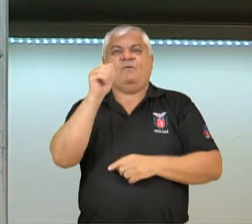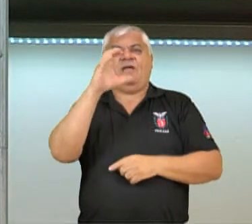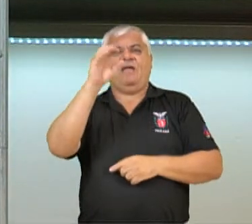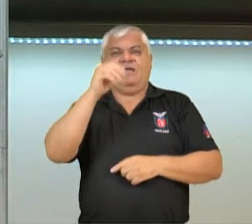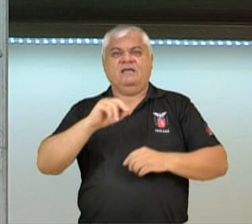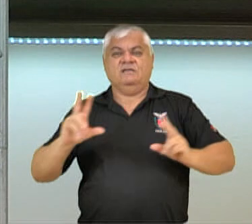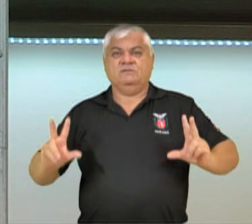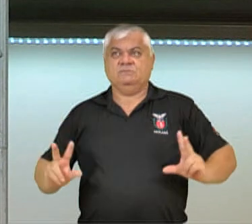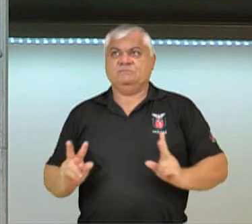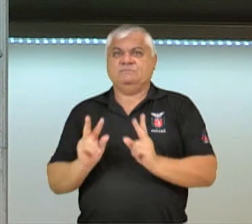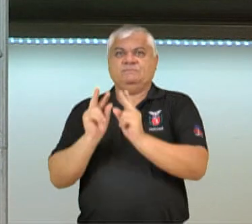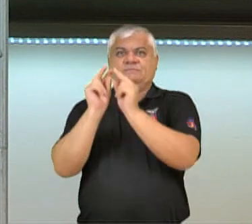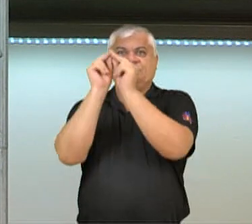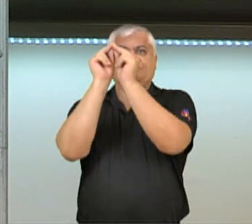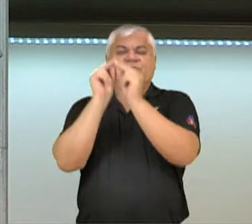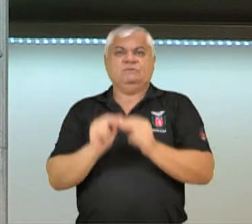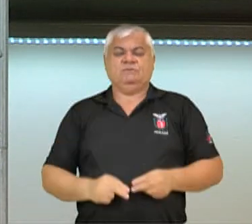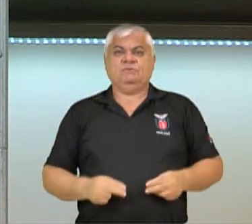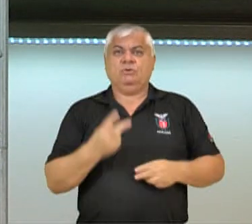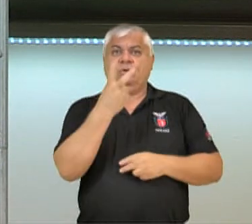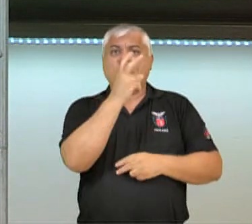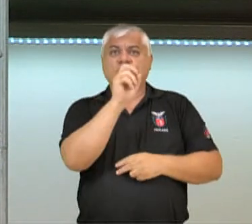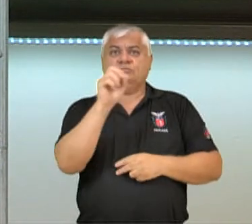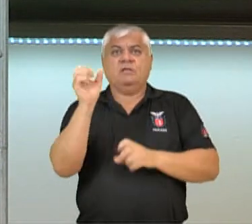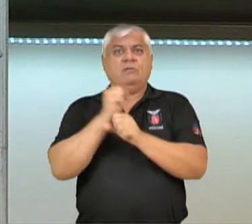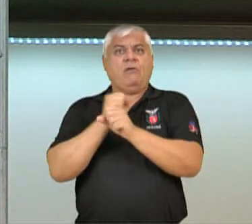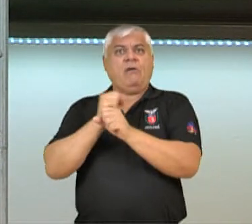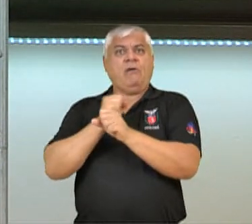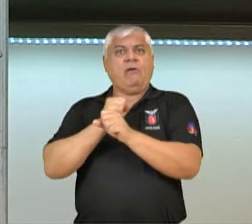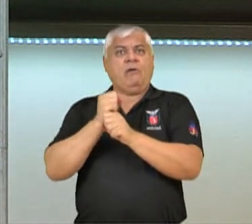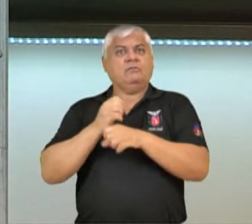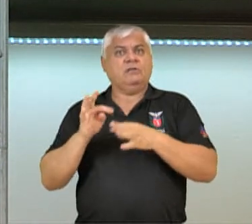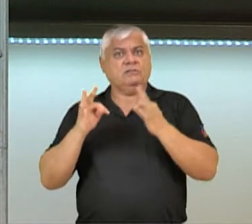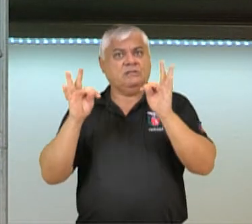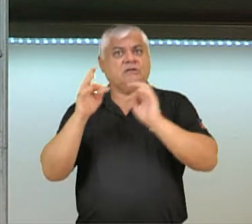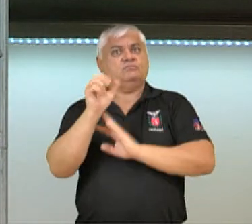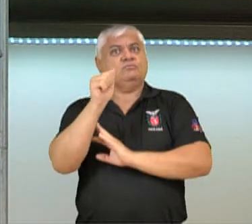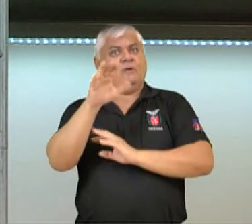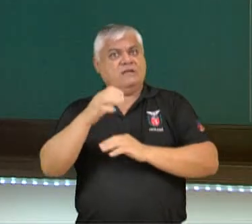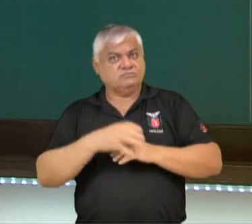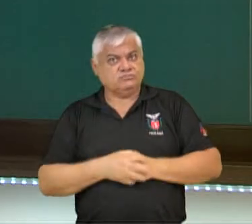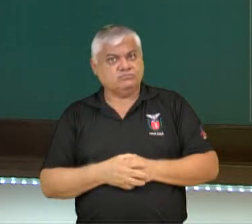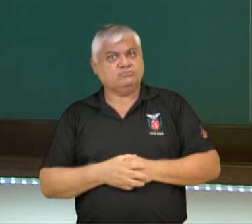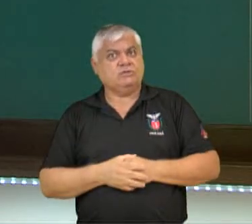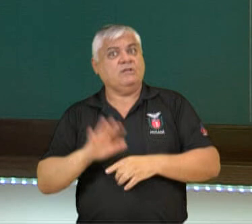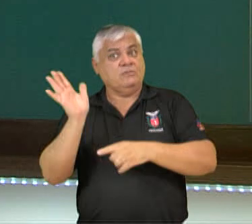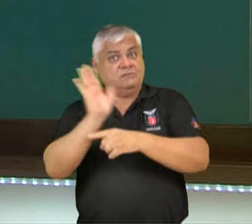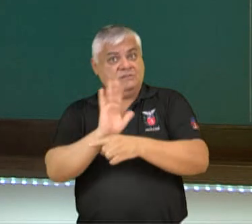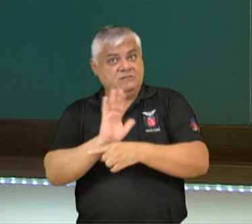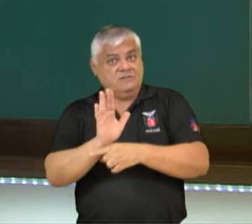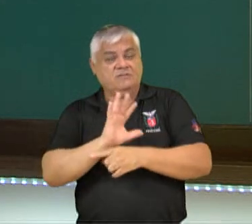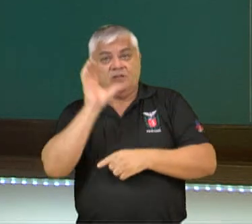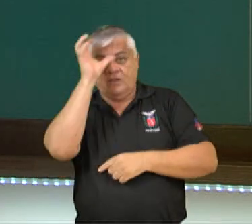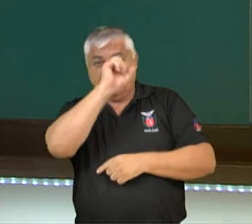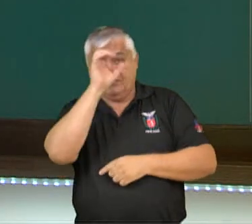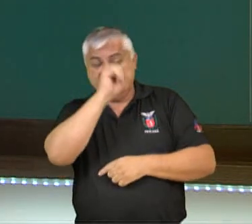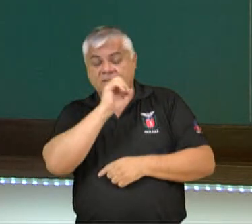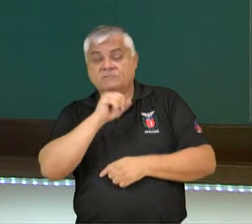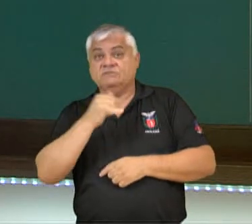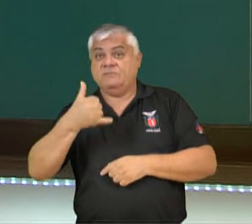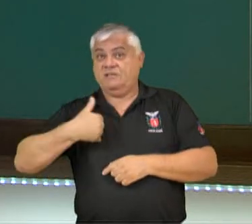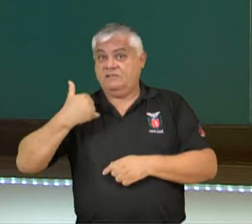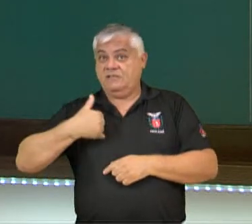do que 200 anos de domínio da técnica do aço. Nesse vídeo nós falamos sobre a idade dos